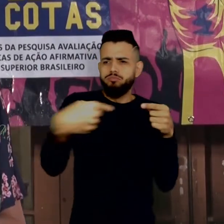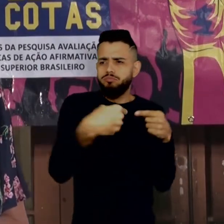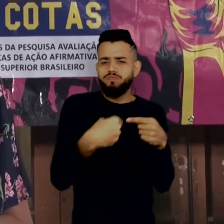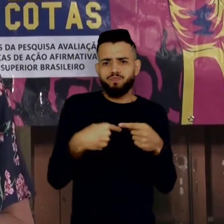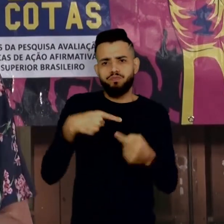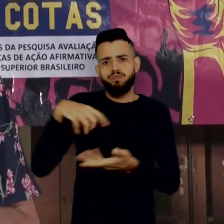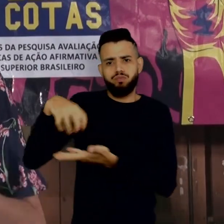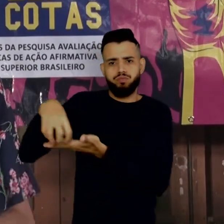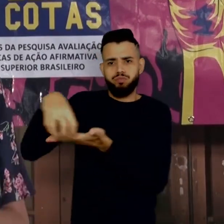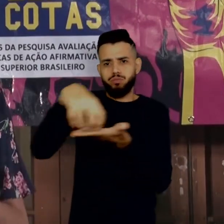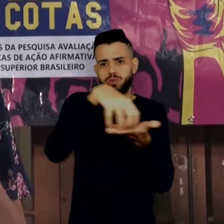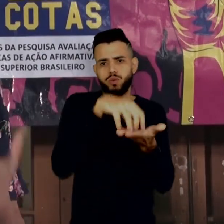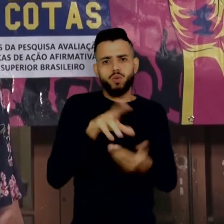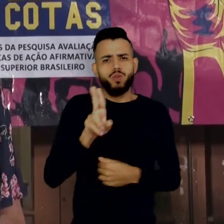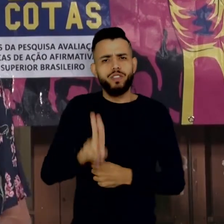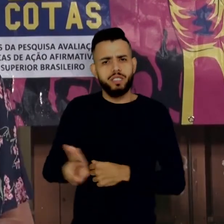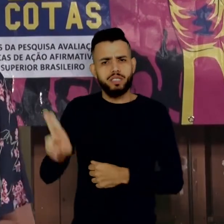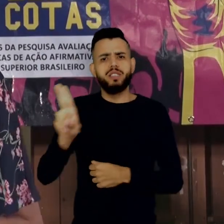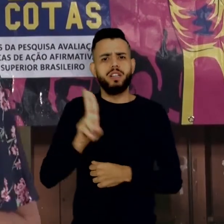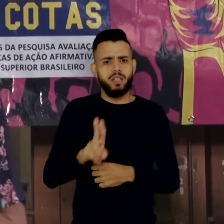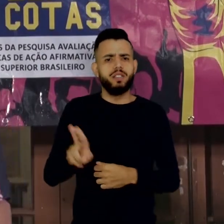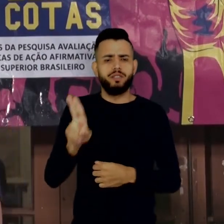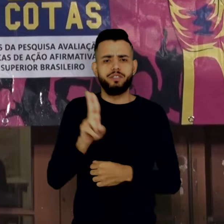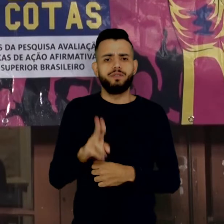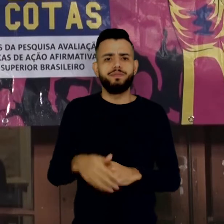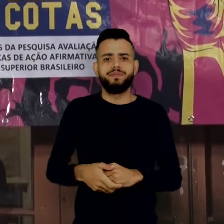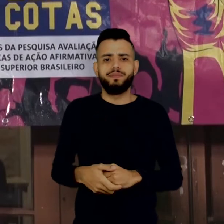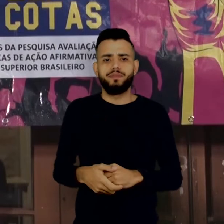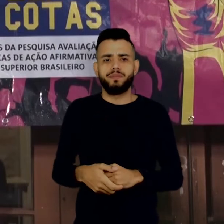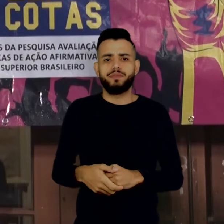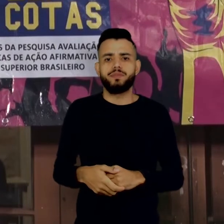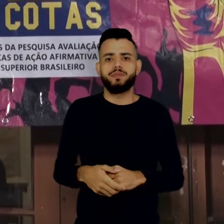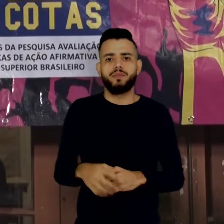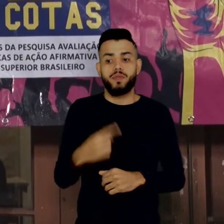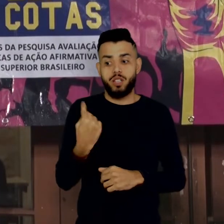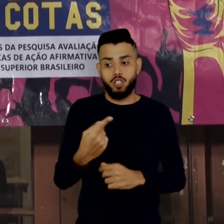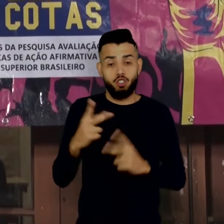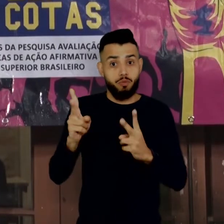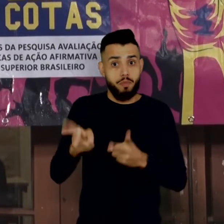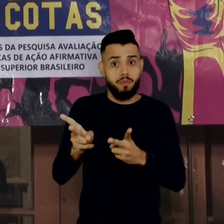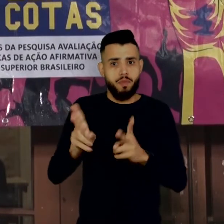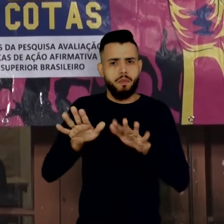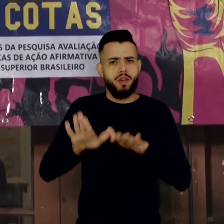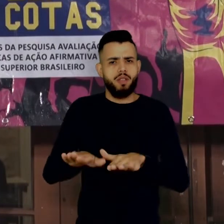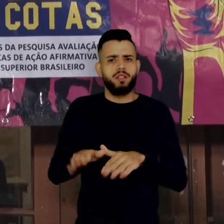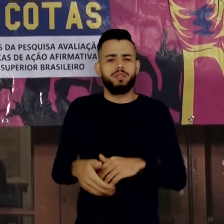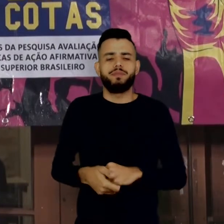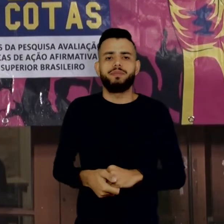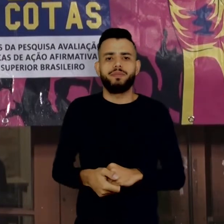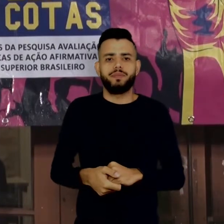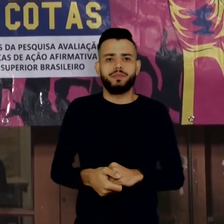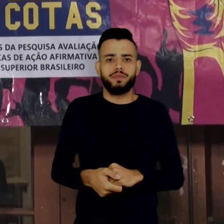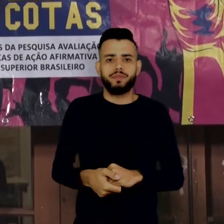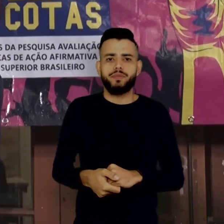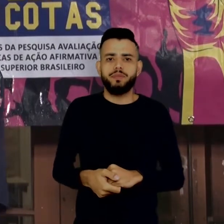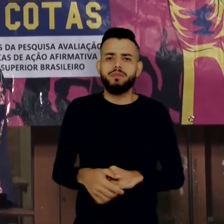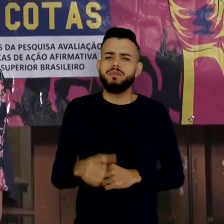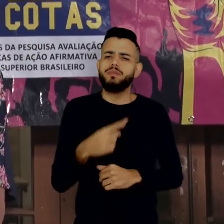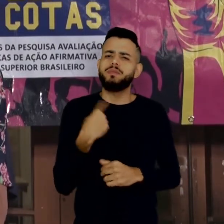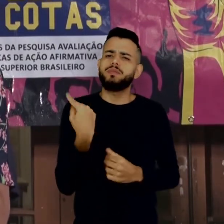da universidade, né, essa ampliação do sentido de permanência. E